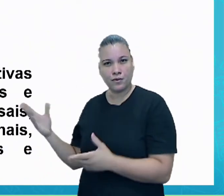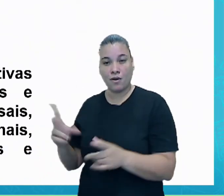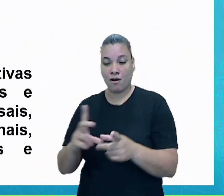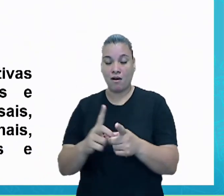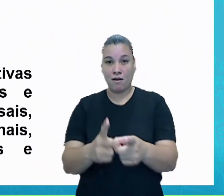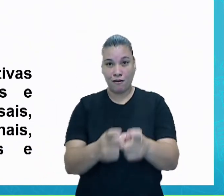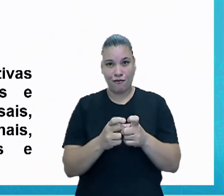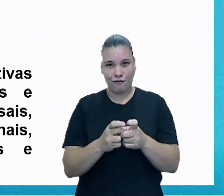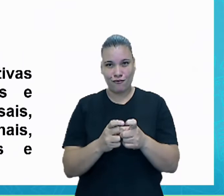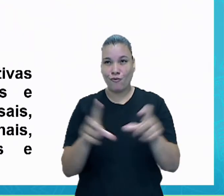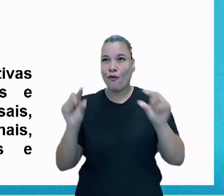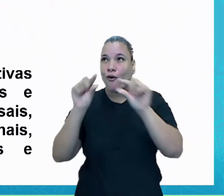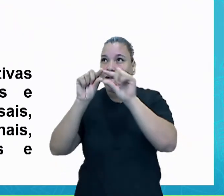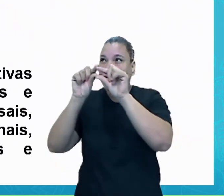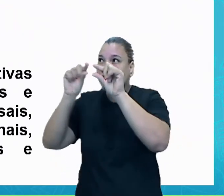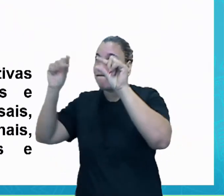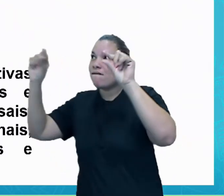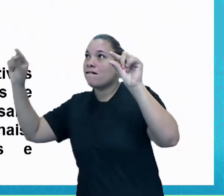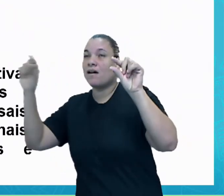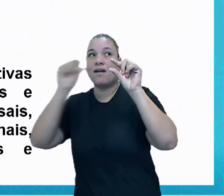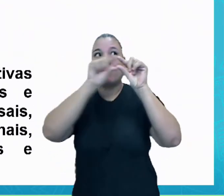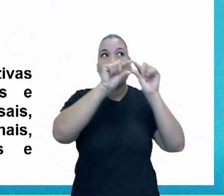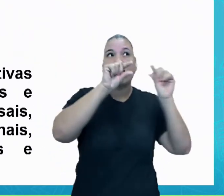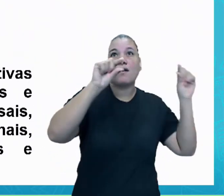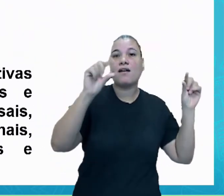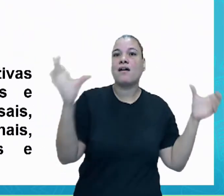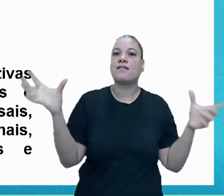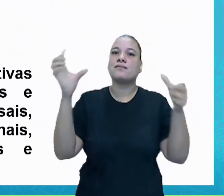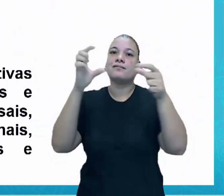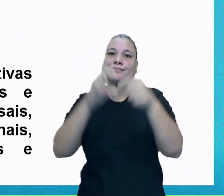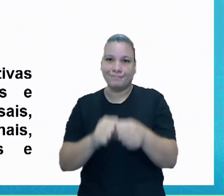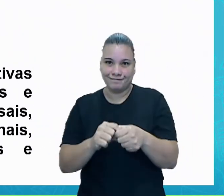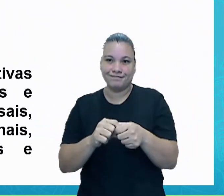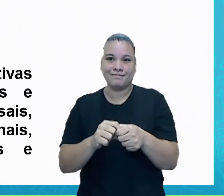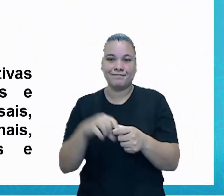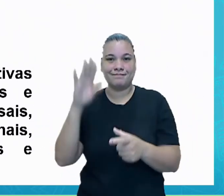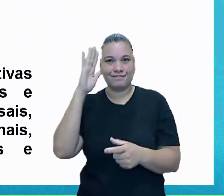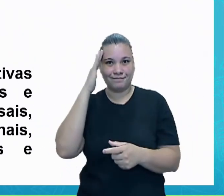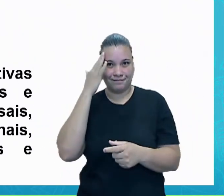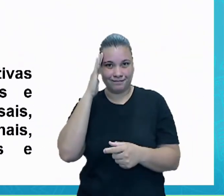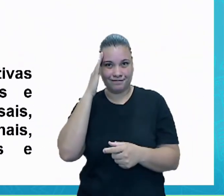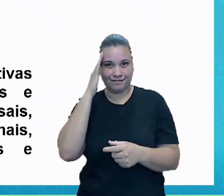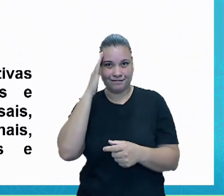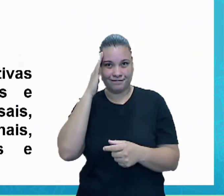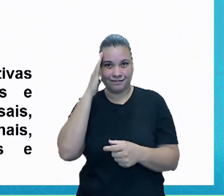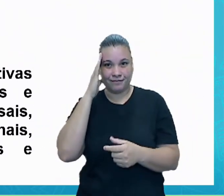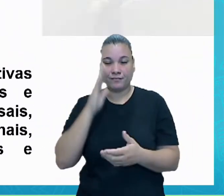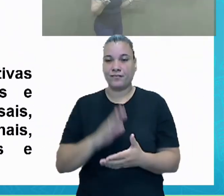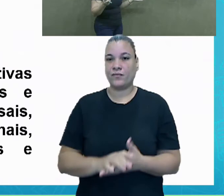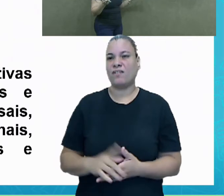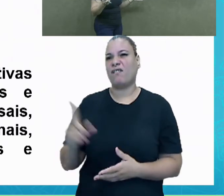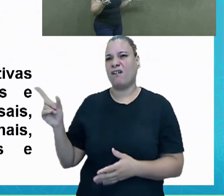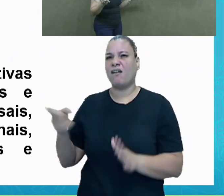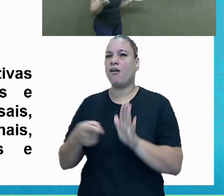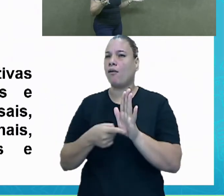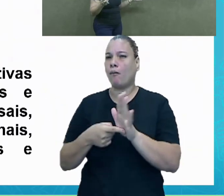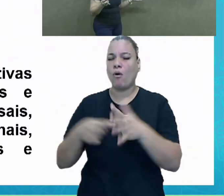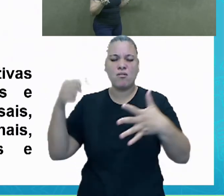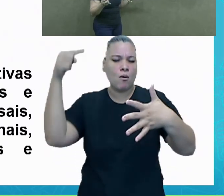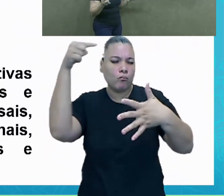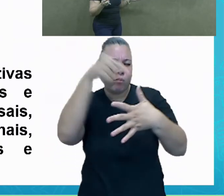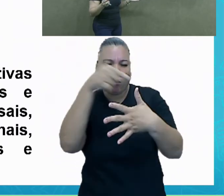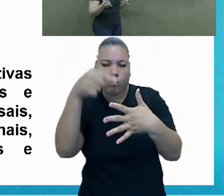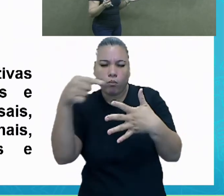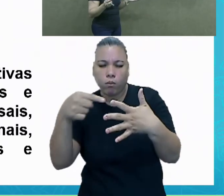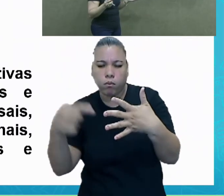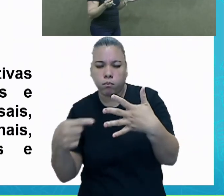não, ela liga sempre uma oração, ela vai se apresentar no meio de uma oração. E aí ela apresenta várias classificações.